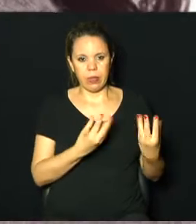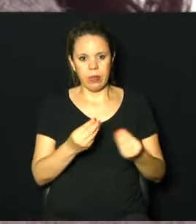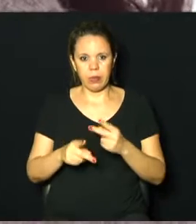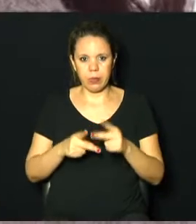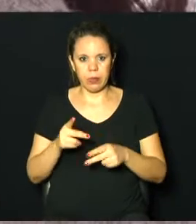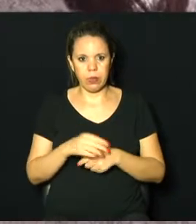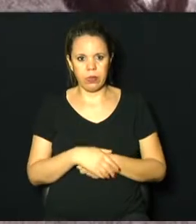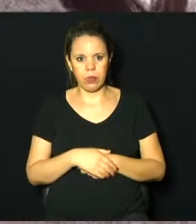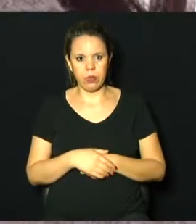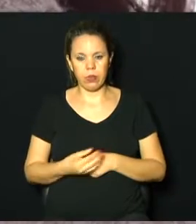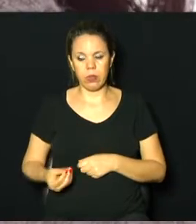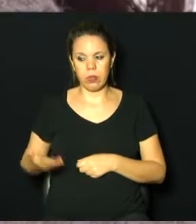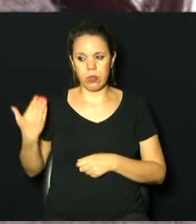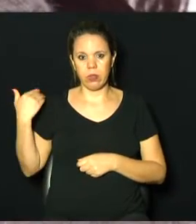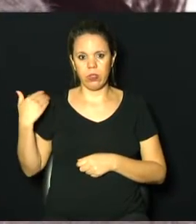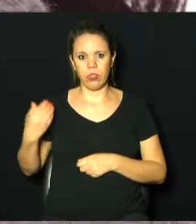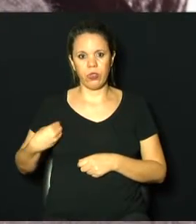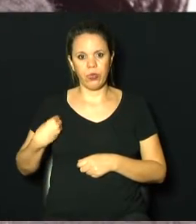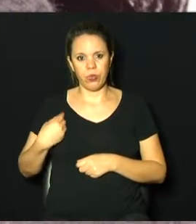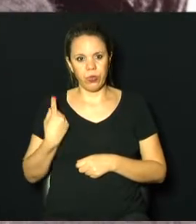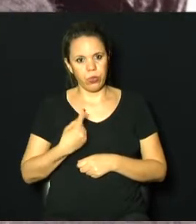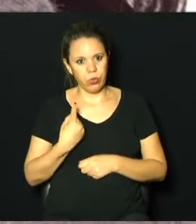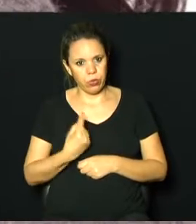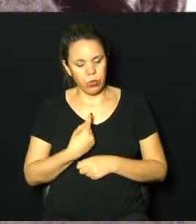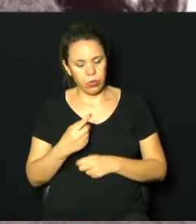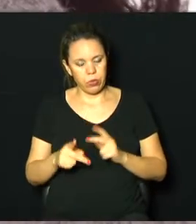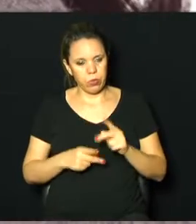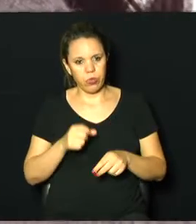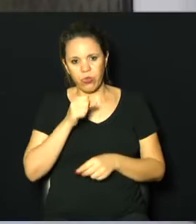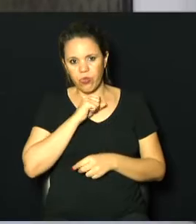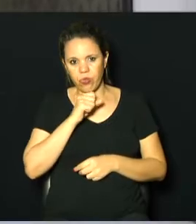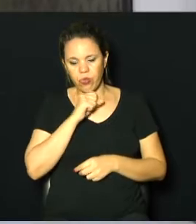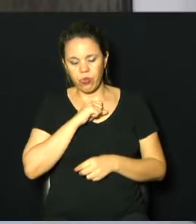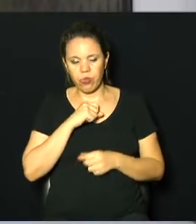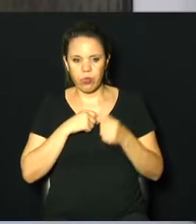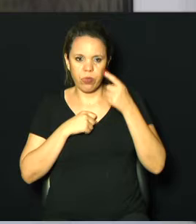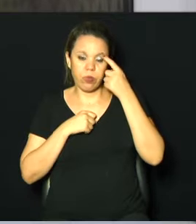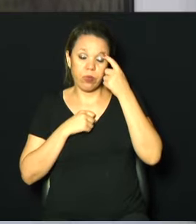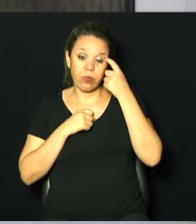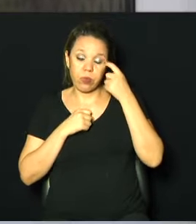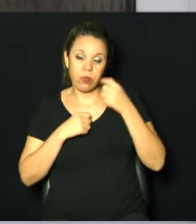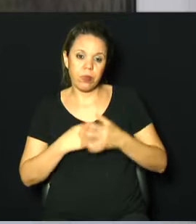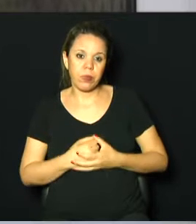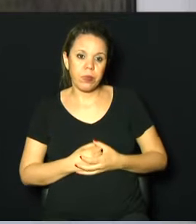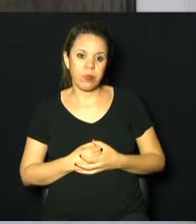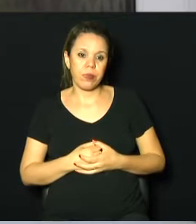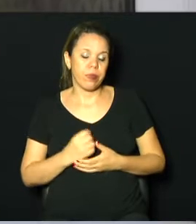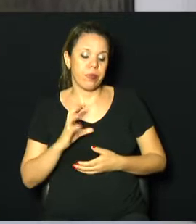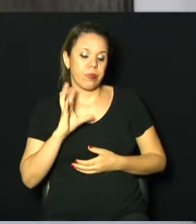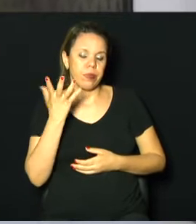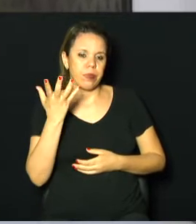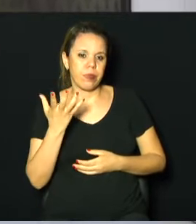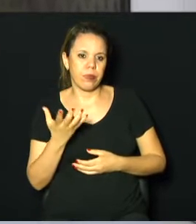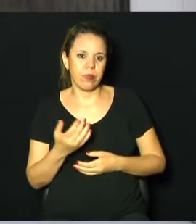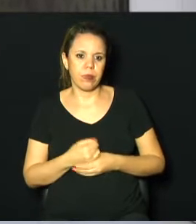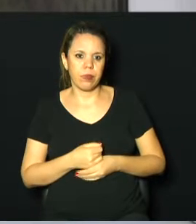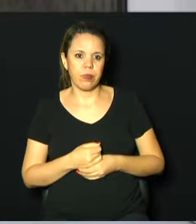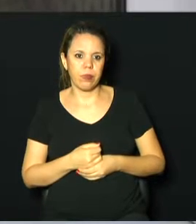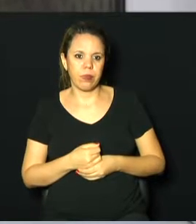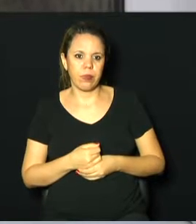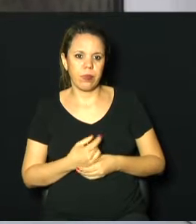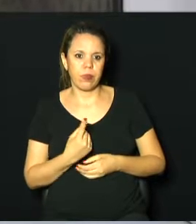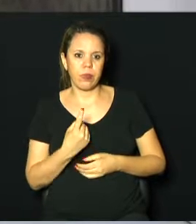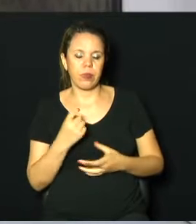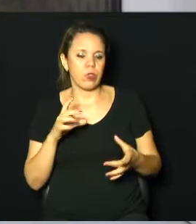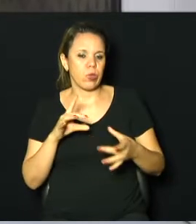por exemplo, que já viviam sozinhas, que moram sozinhas, pessoas de idade, né? Que já viviam sozinhos, de repente perder o